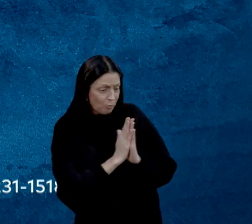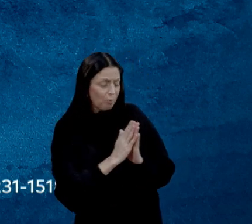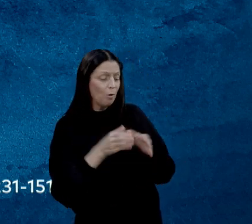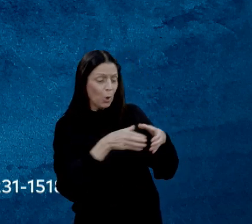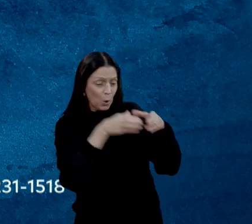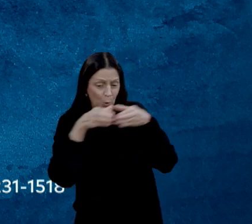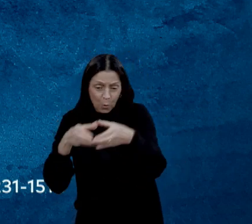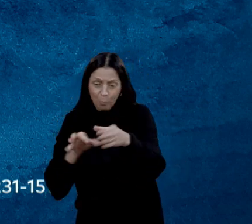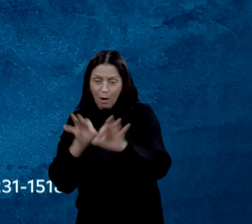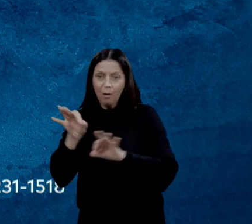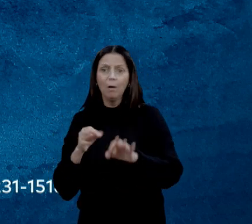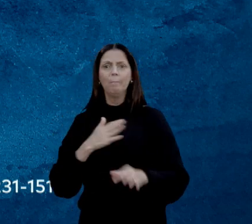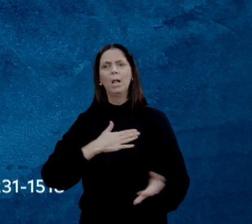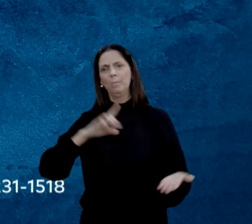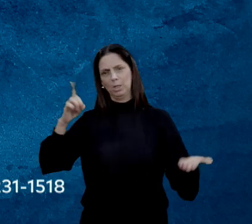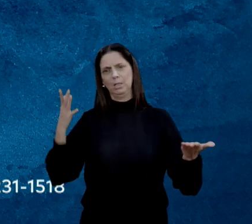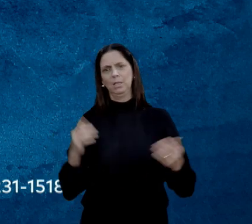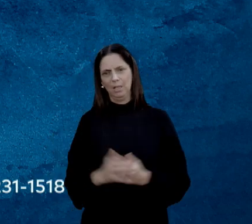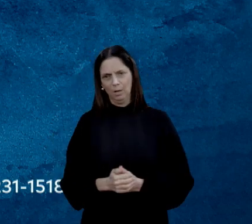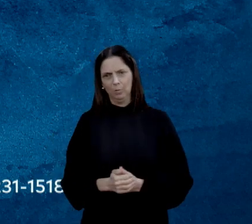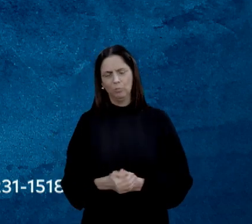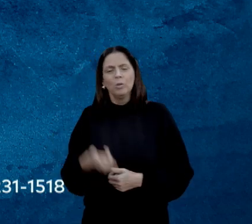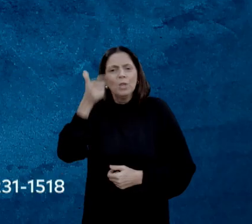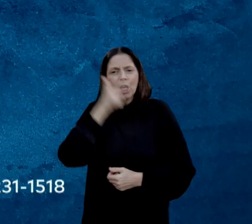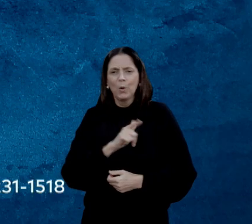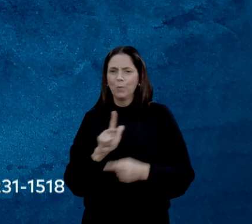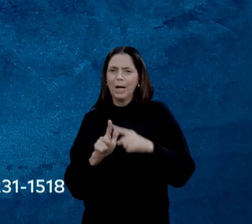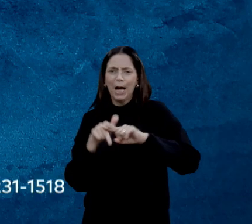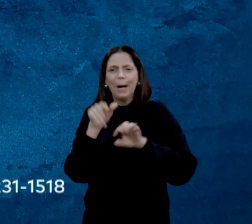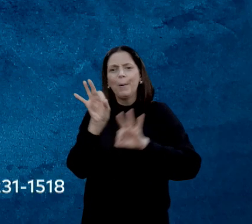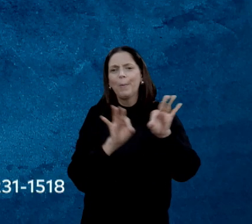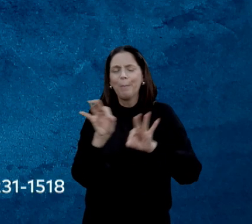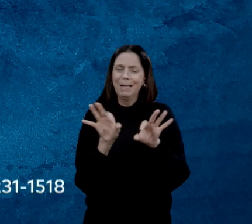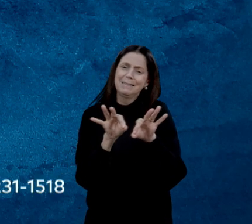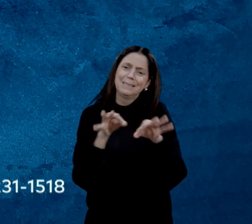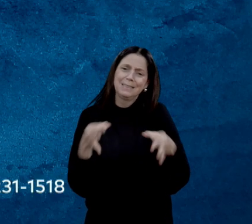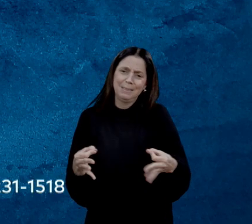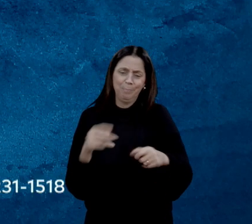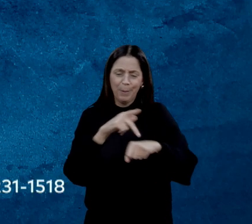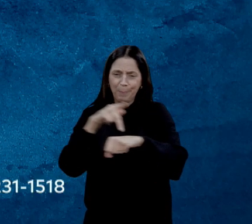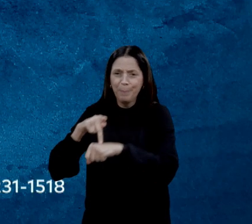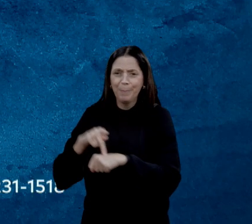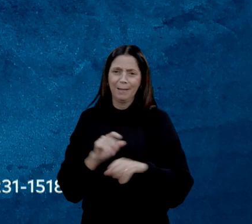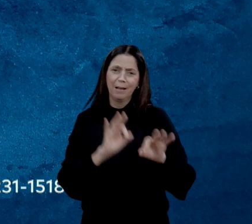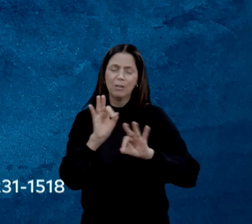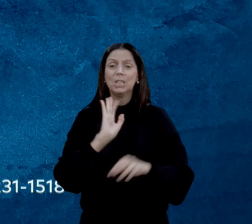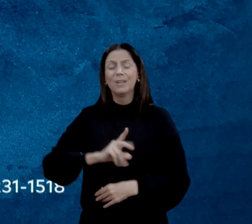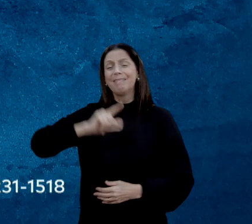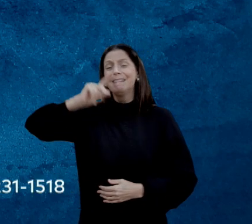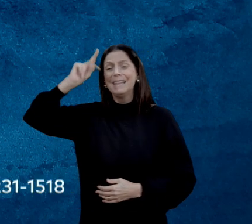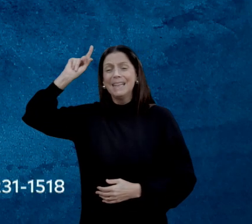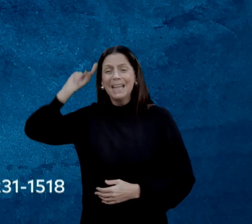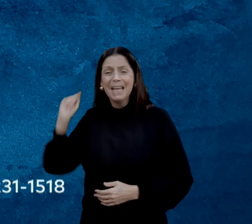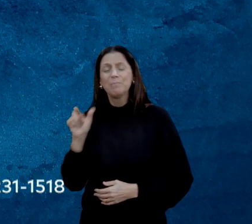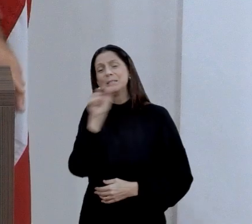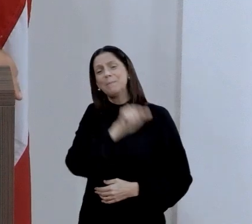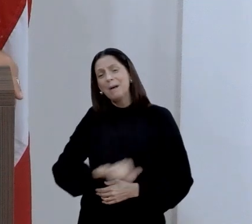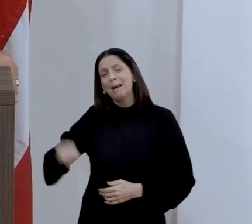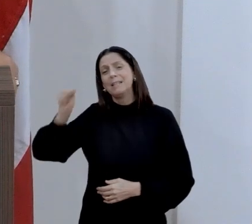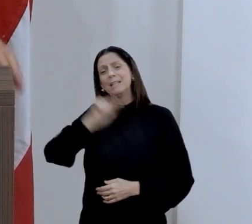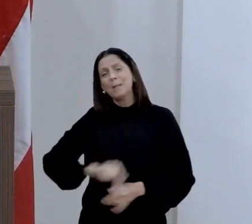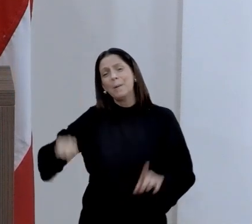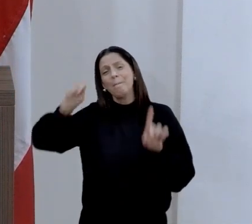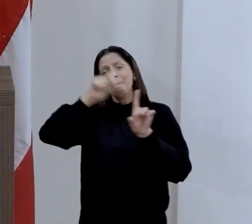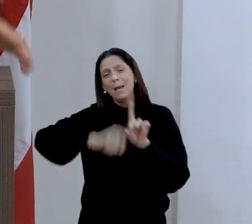Olha lá. Pelo amor de Deus, os caras não conseguem fazer uma manutenção básica no calçamento. Eu estou pedindo, há tempo, semanas, meses,